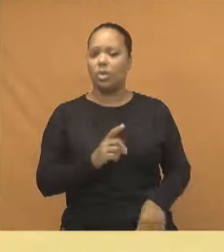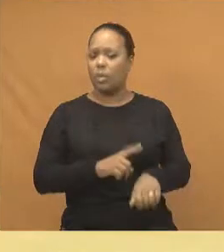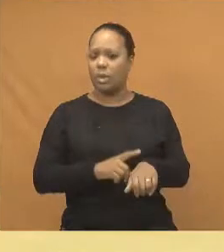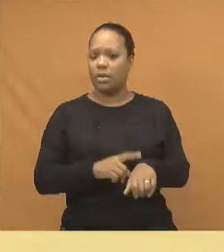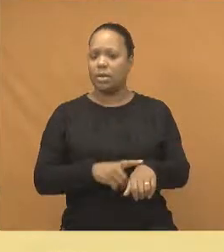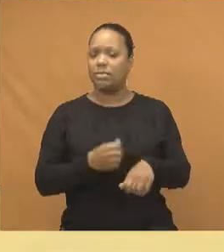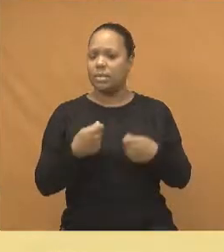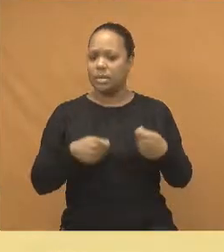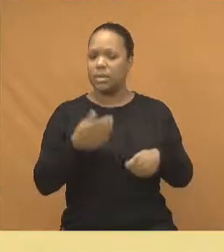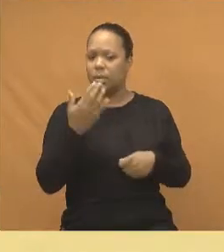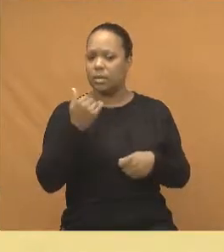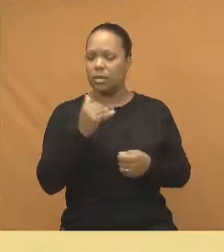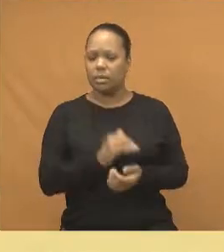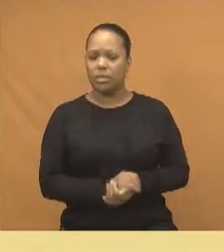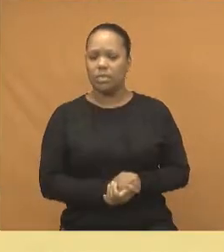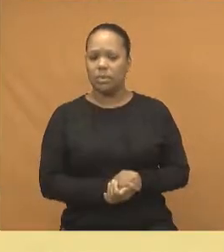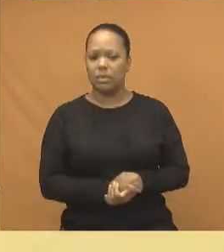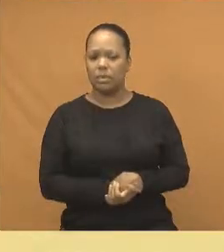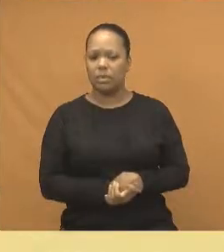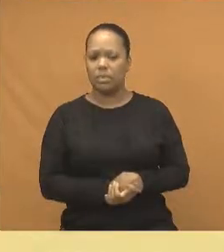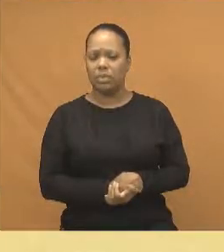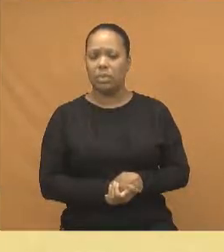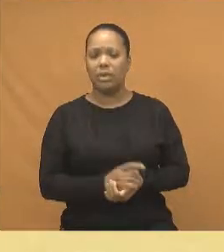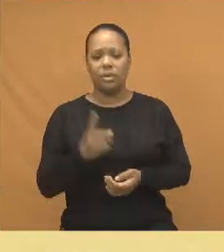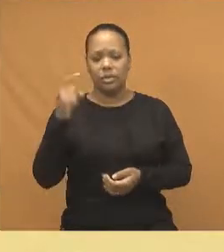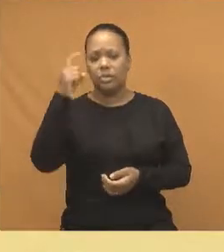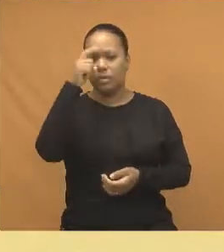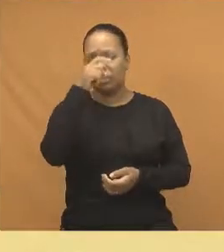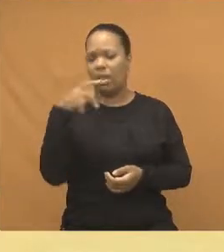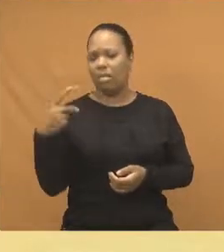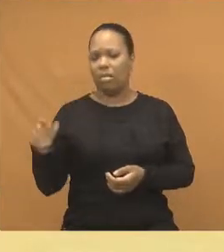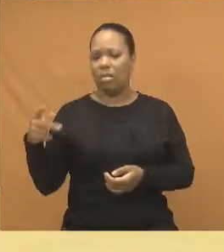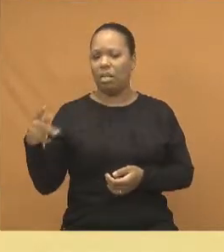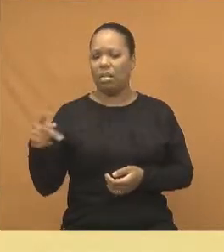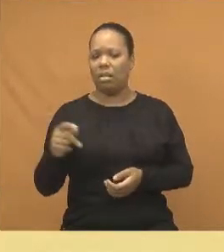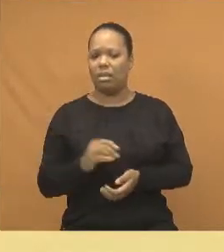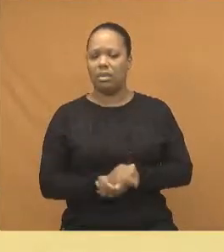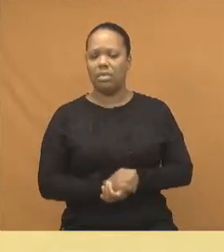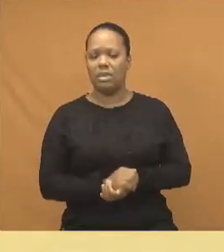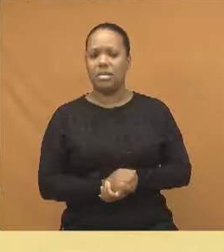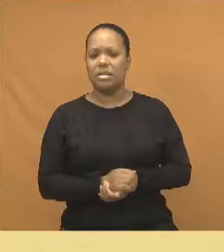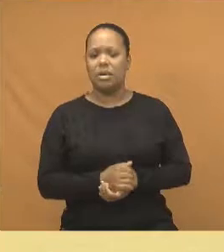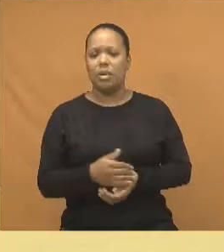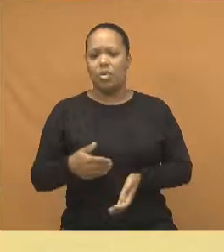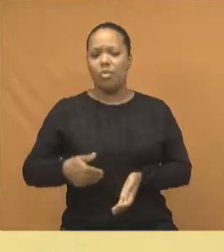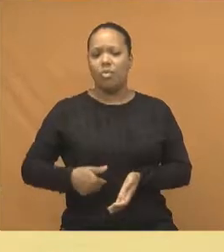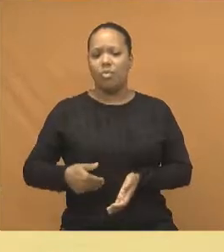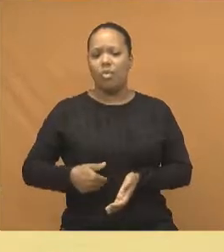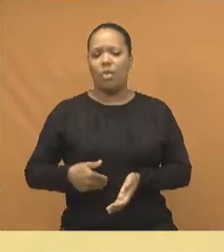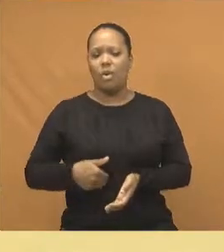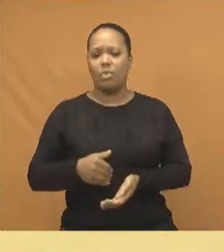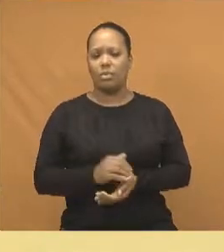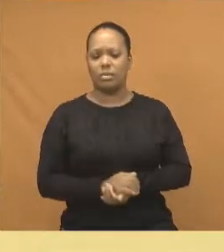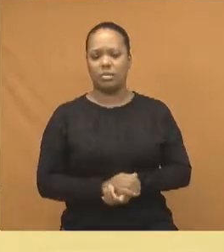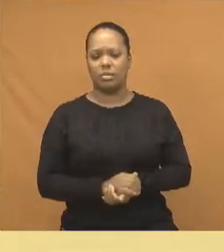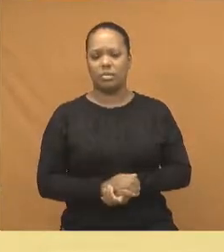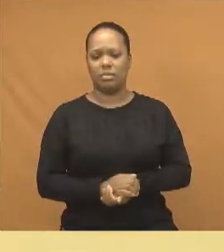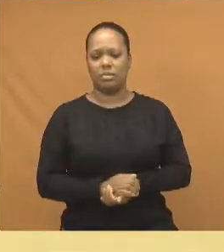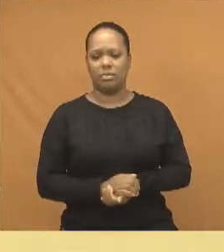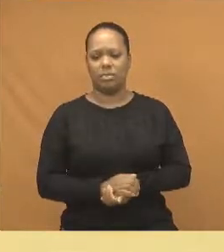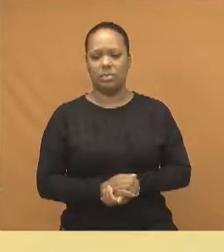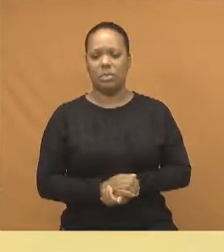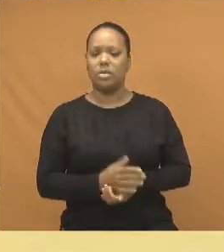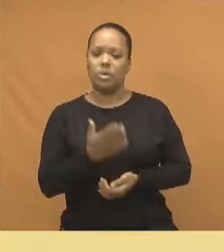E ele tem a dificuldade muito grande de ficar sem comer. Então, a